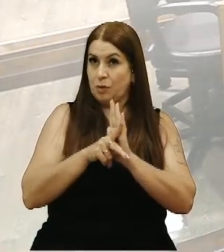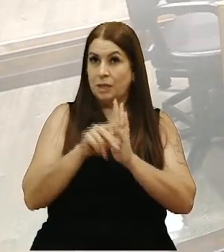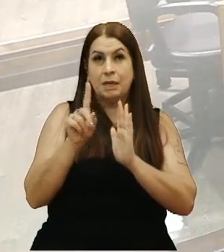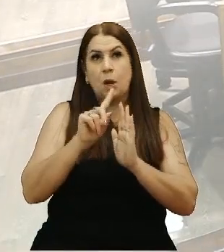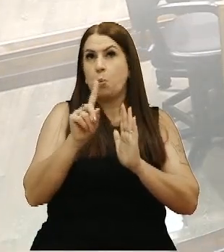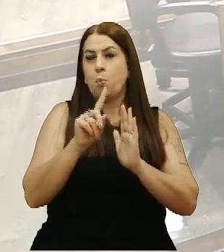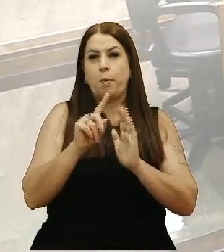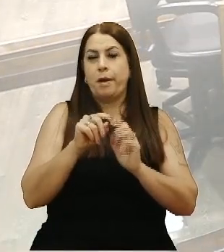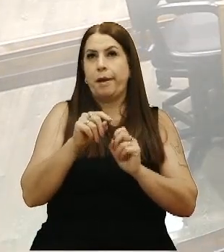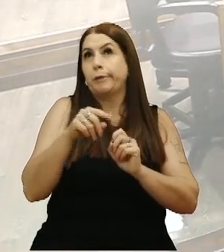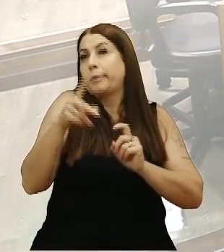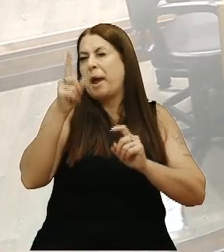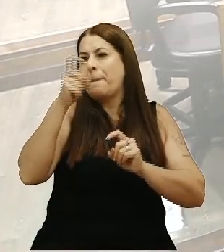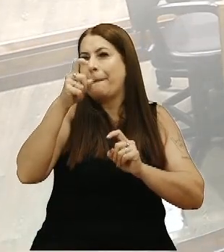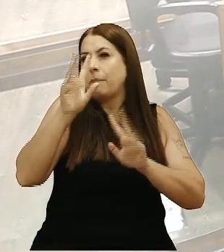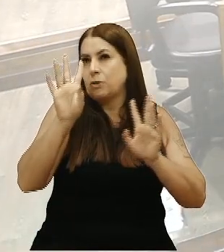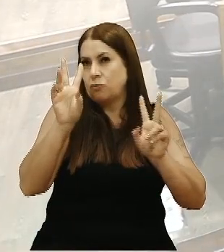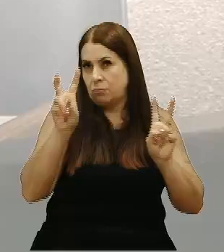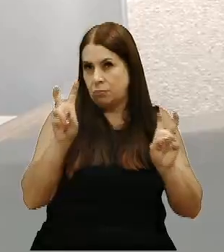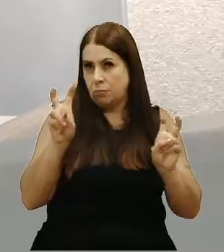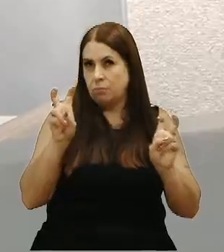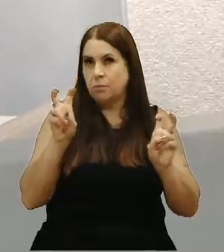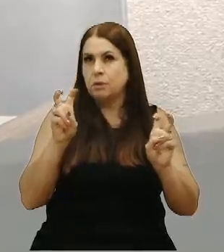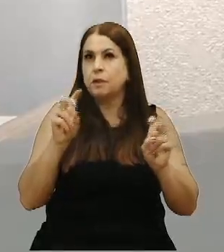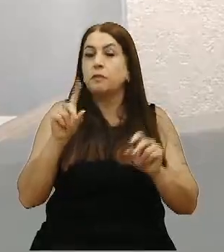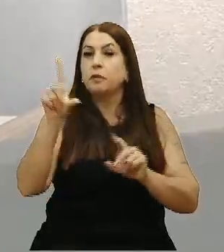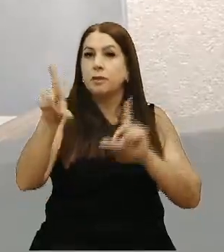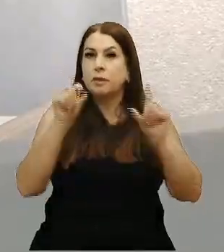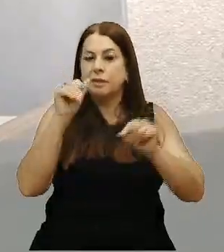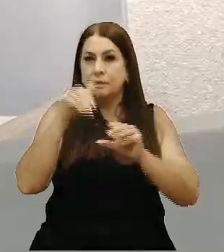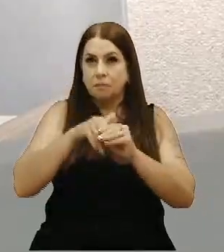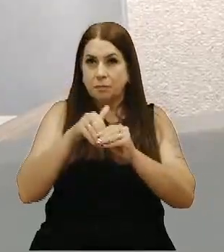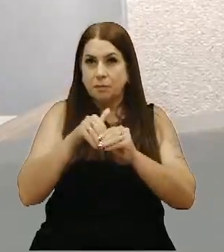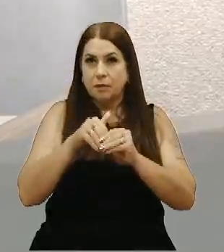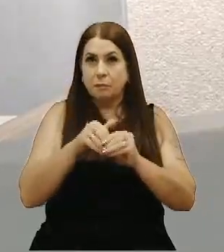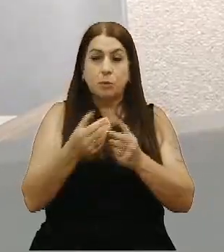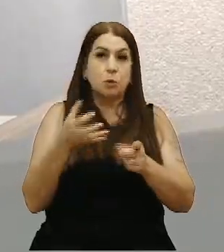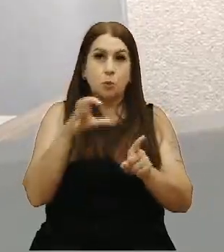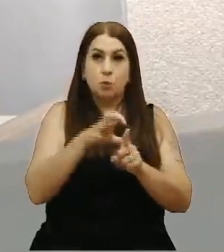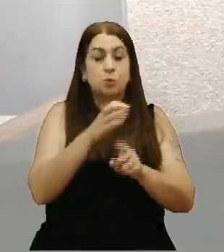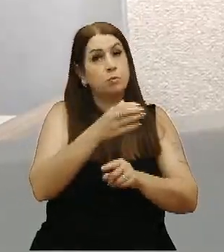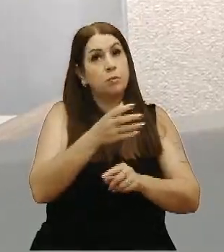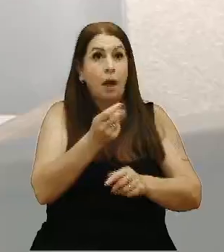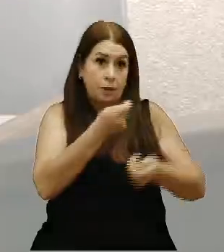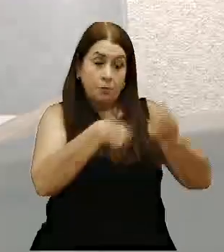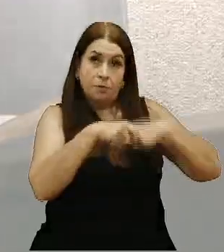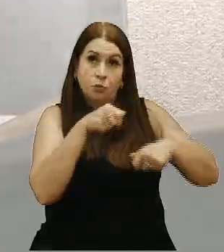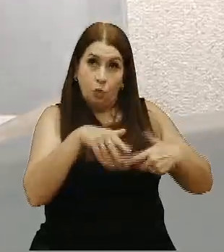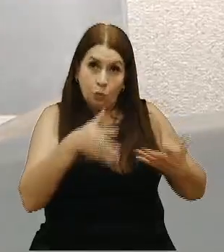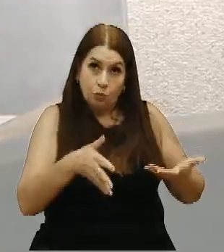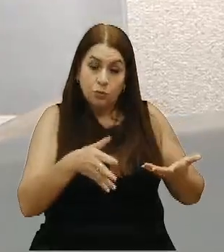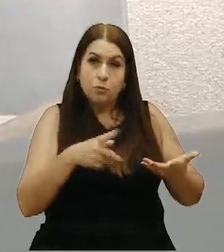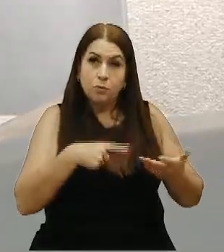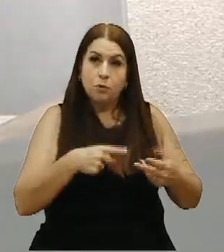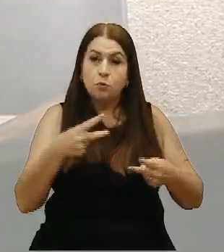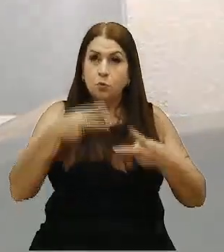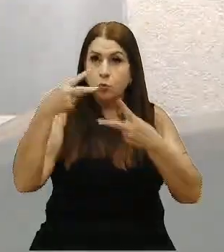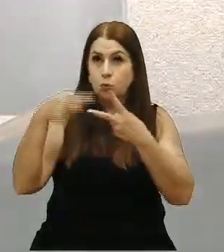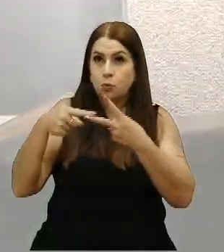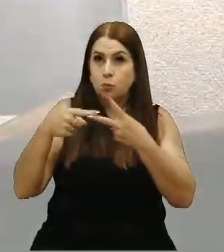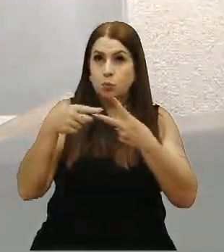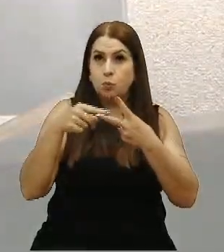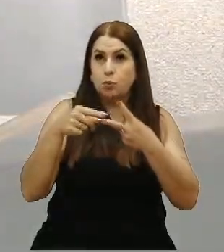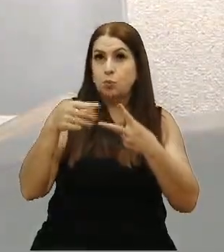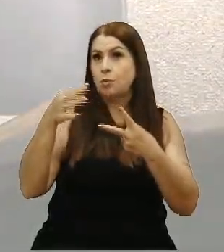nenhuma demagogia, porque a gente foi eleito nas urnas para ser oposição ao governo, né? A gente teve um segundo